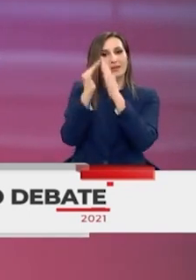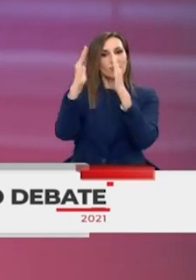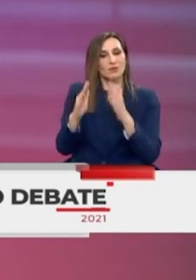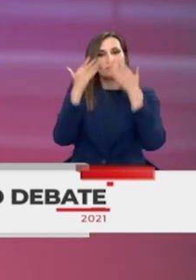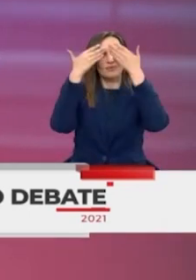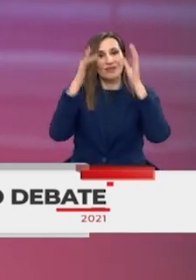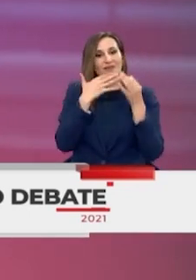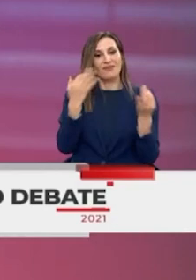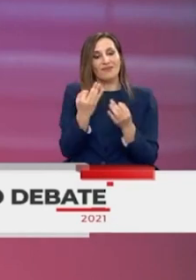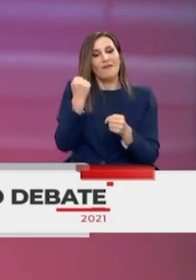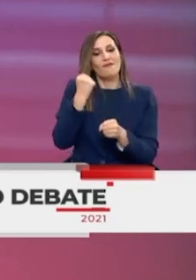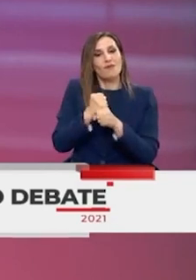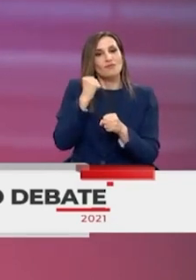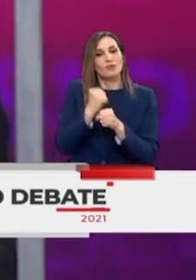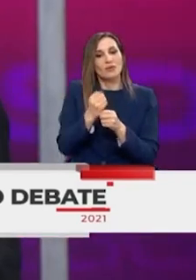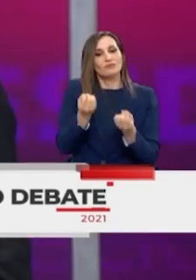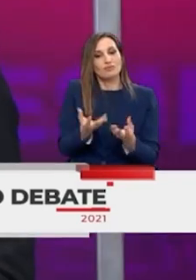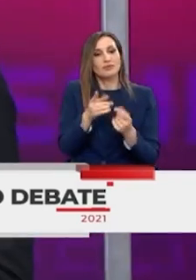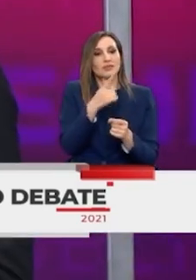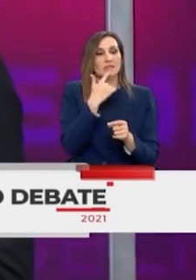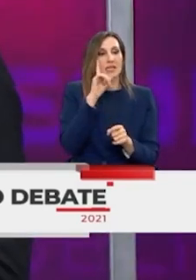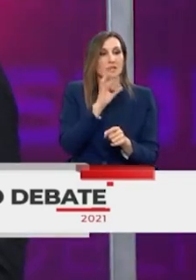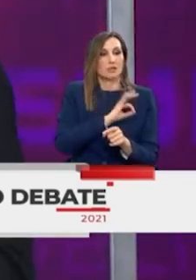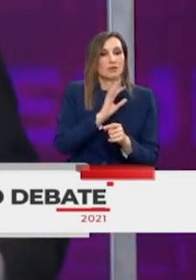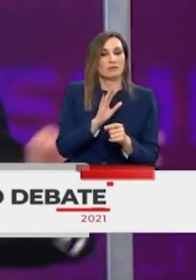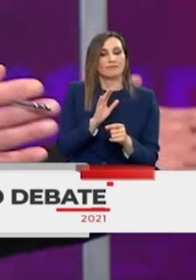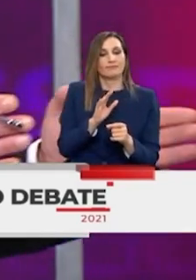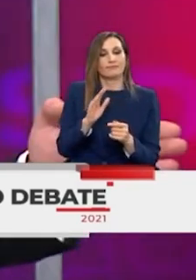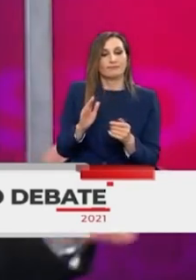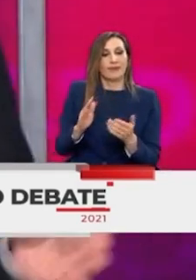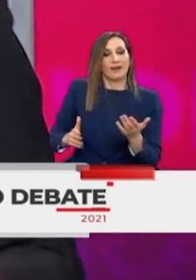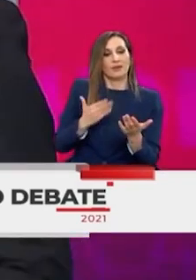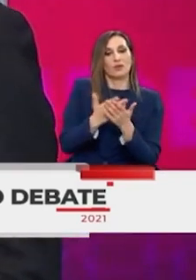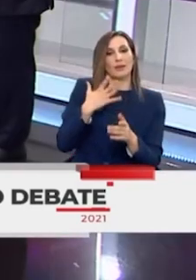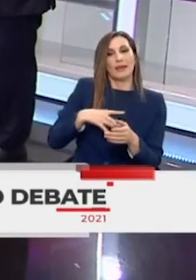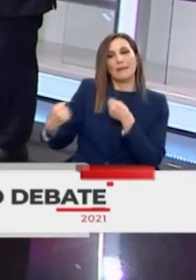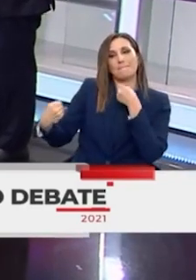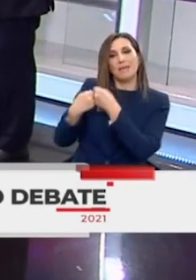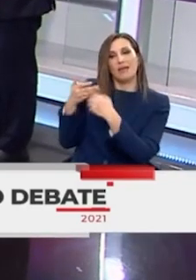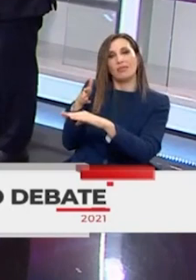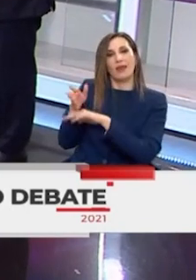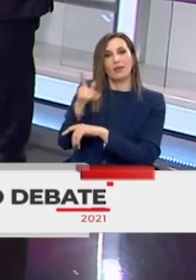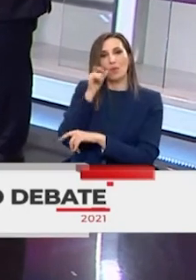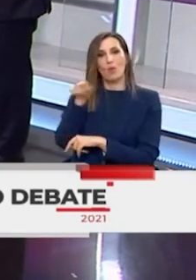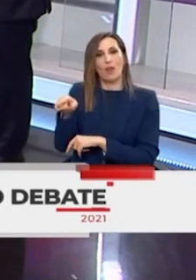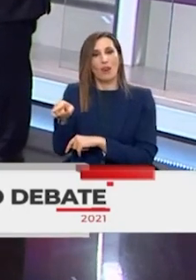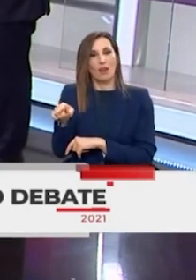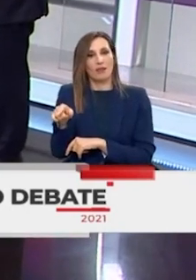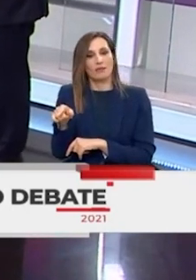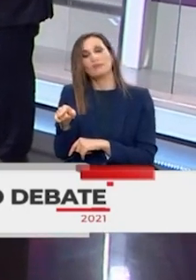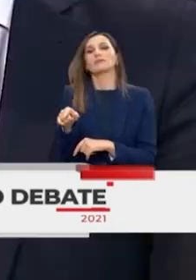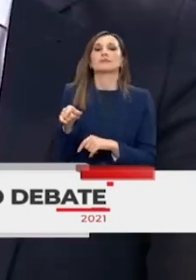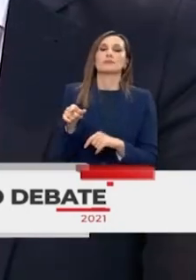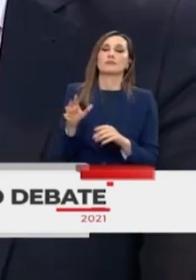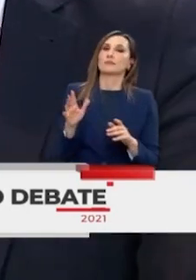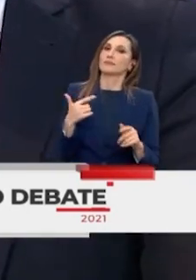democráticas efetivamente André funcionam. André Ventura é o primeiro a dizer que a senhora só avançou para, enfim, não, para concorrer não, diretamente não, com ele foi e com António Costa. Que disse, eu